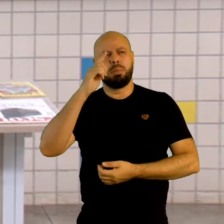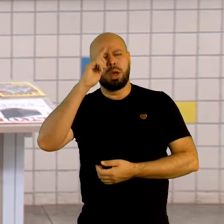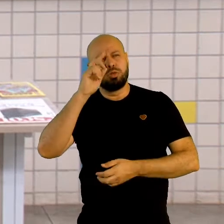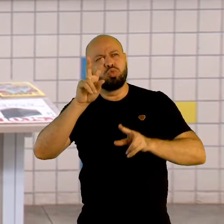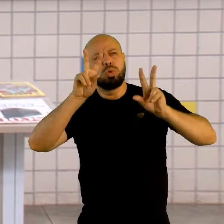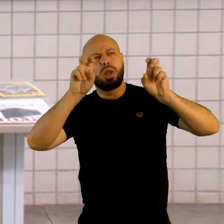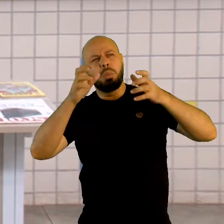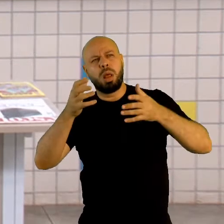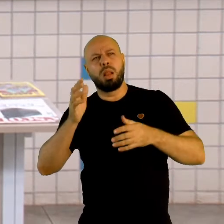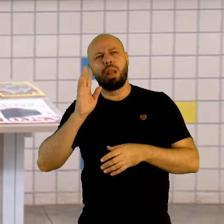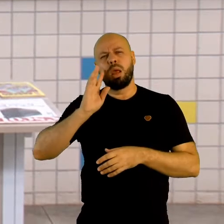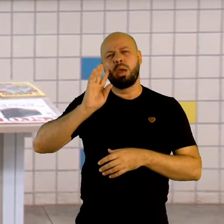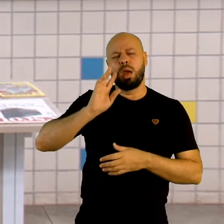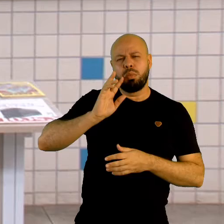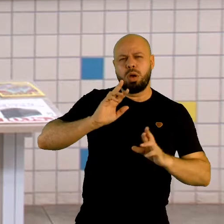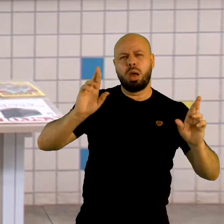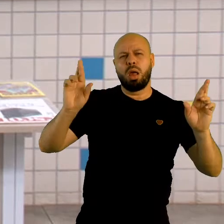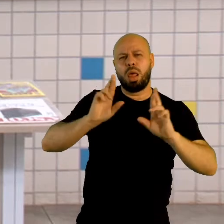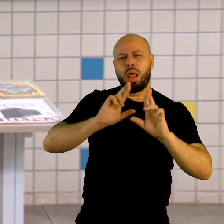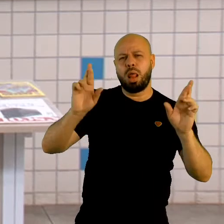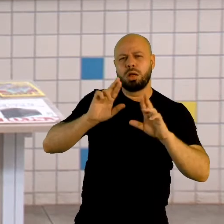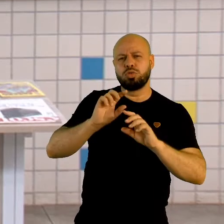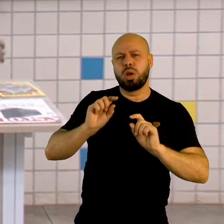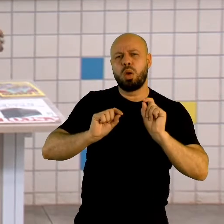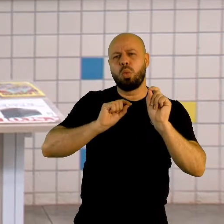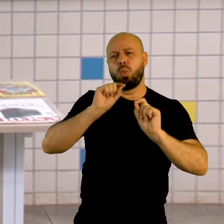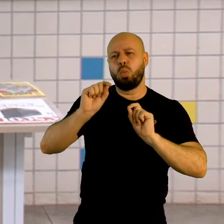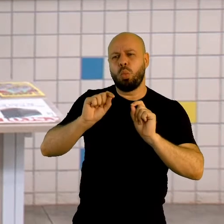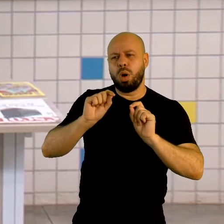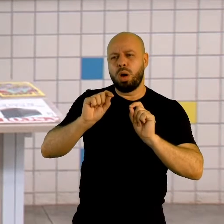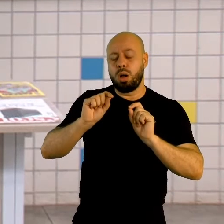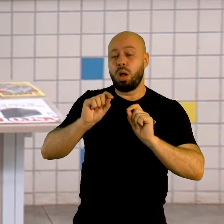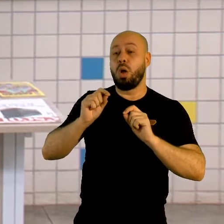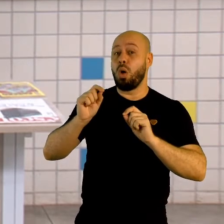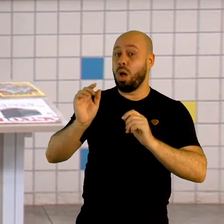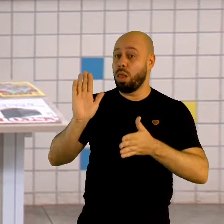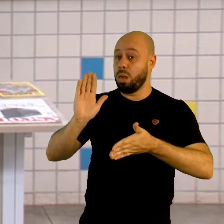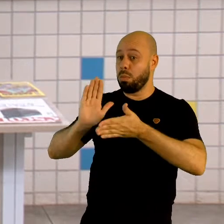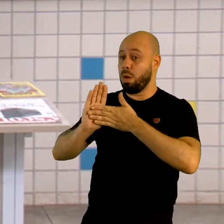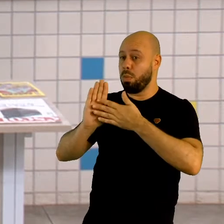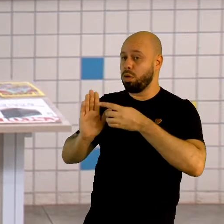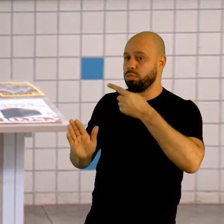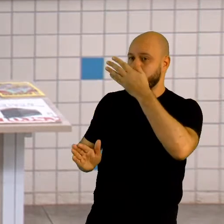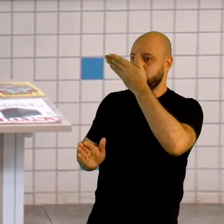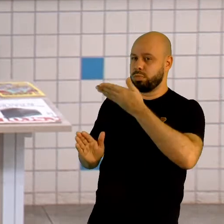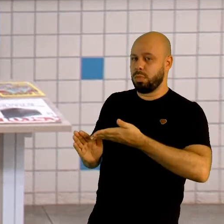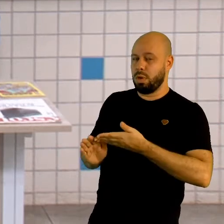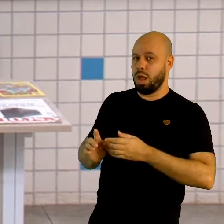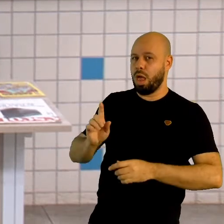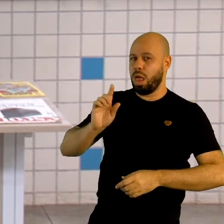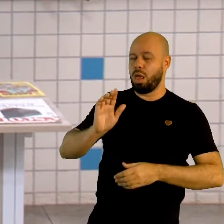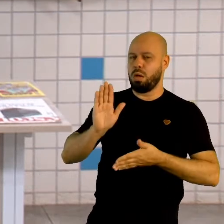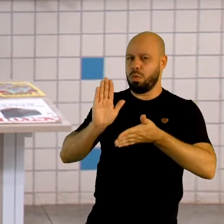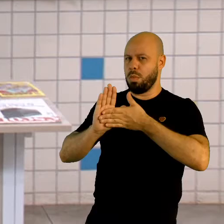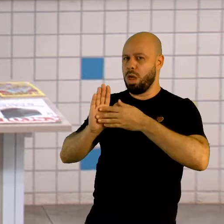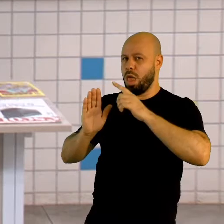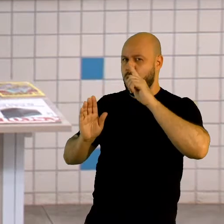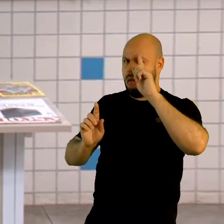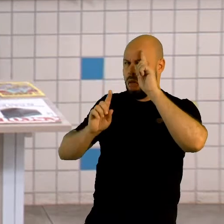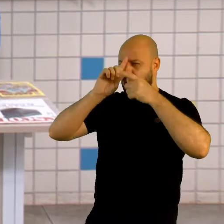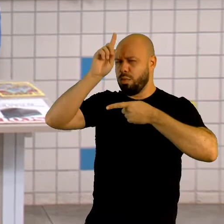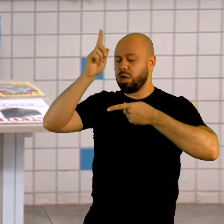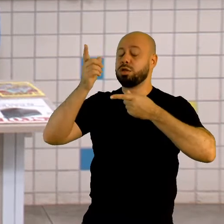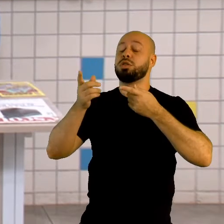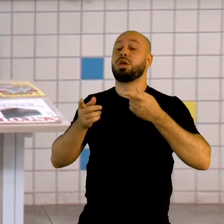assunto que esteja relacionado ao quê? A proposta será essa: inovações tecnológicas